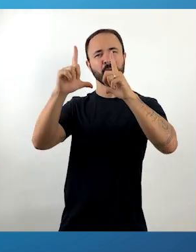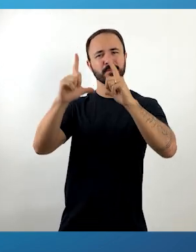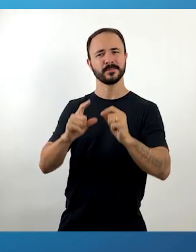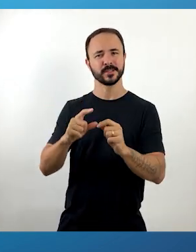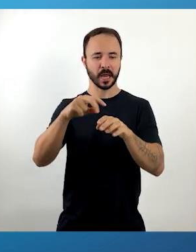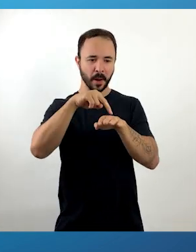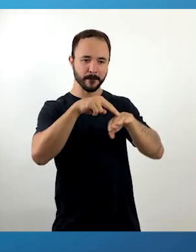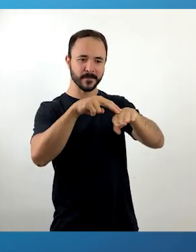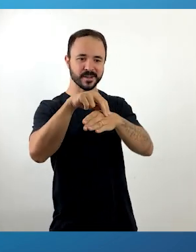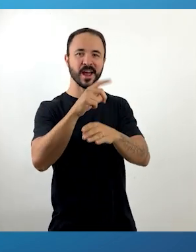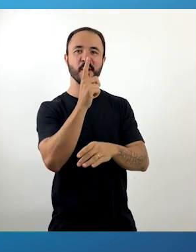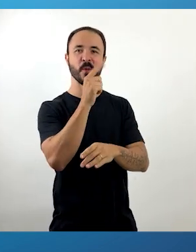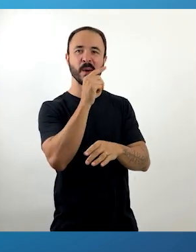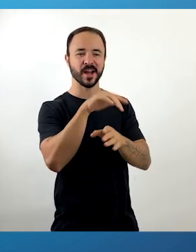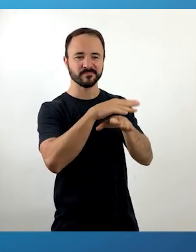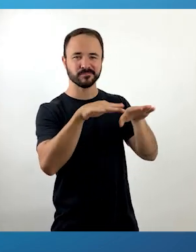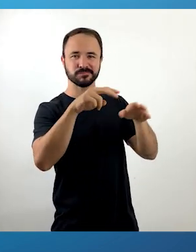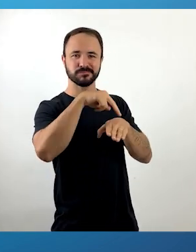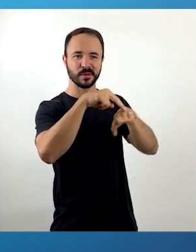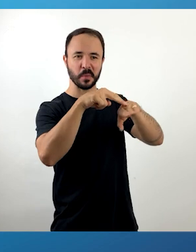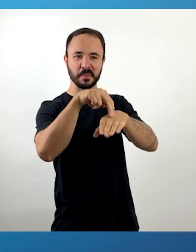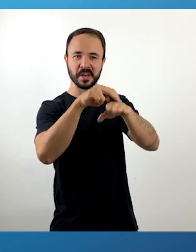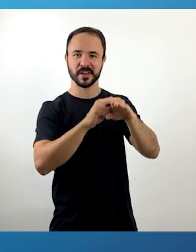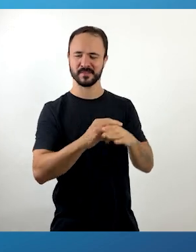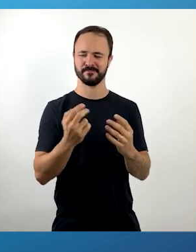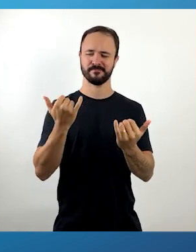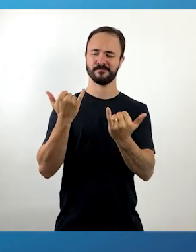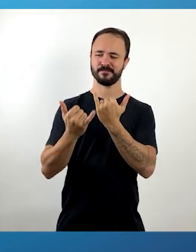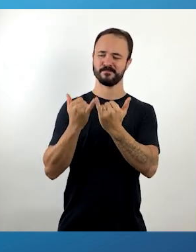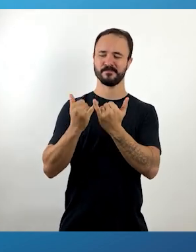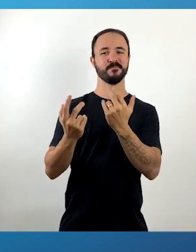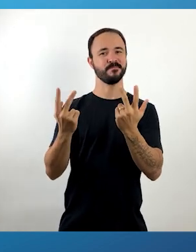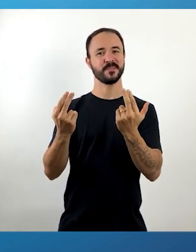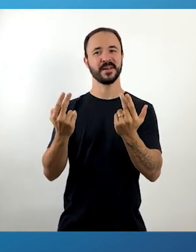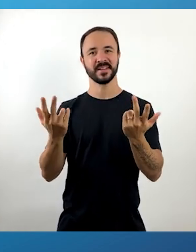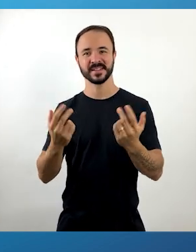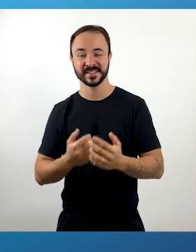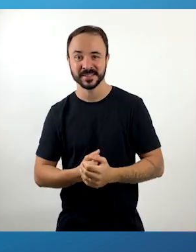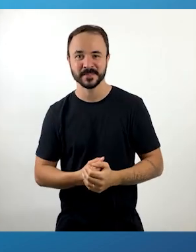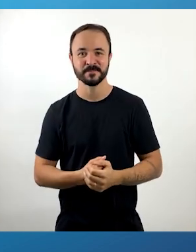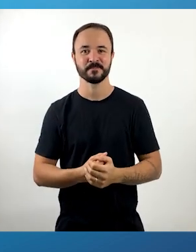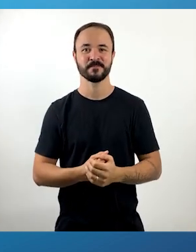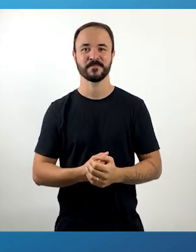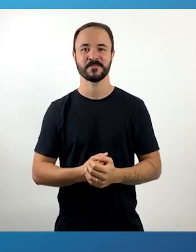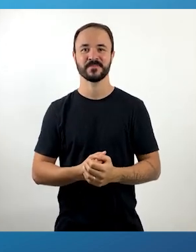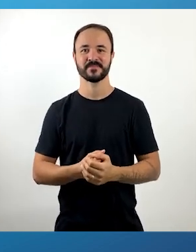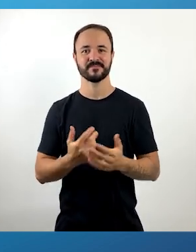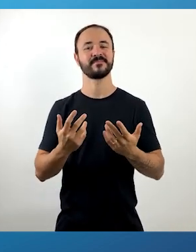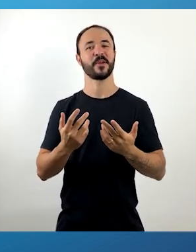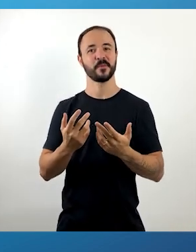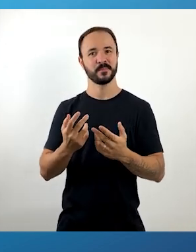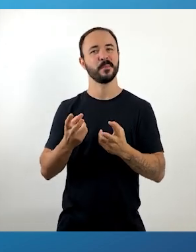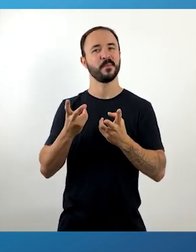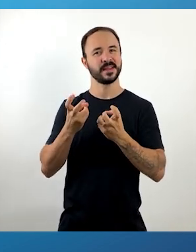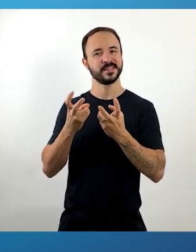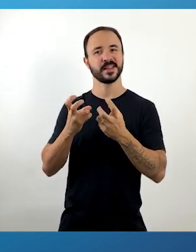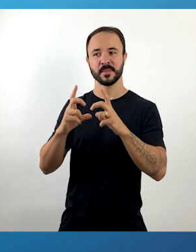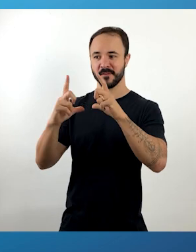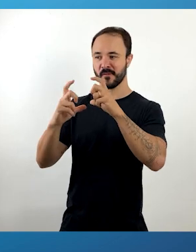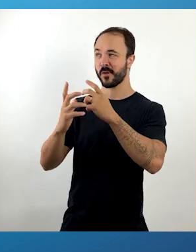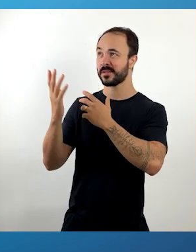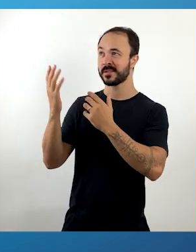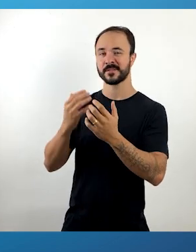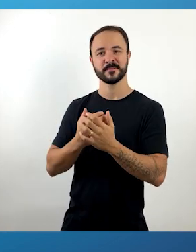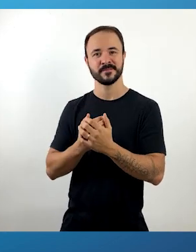uma mini prancha observem essas imagens aí coletadas para que se possa demonstrar o início dessa modalidade para